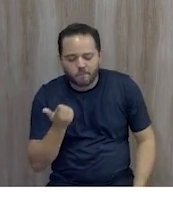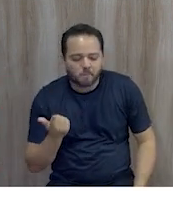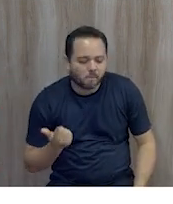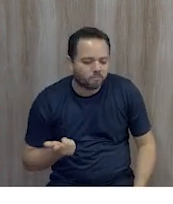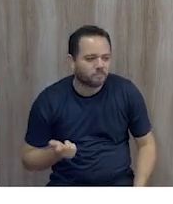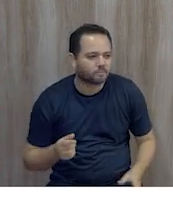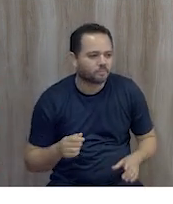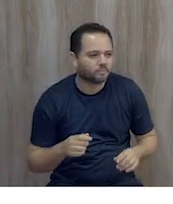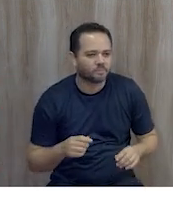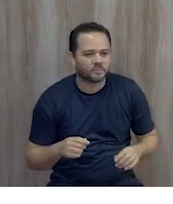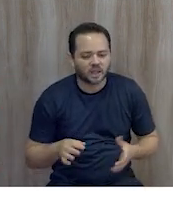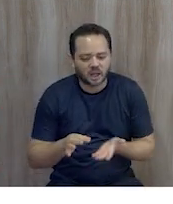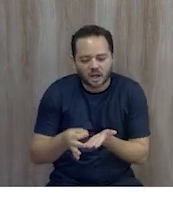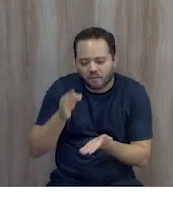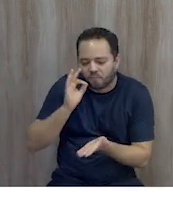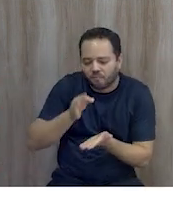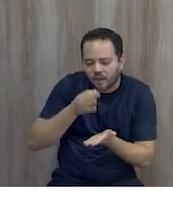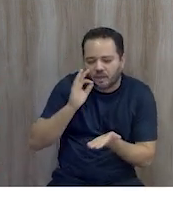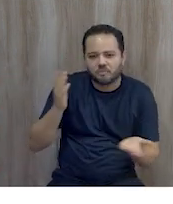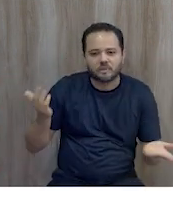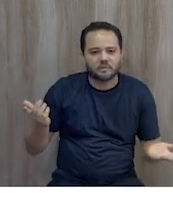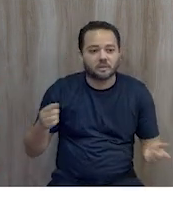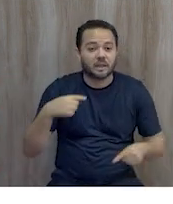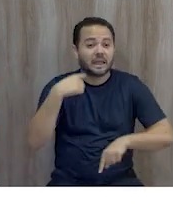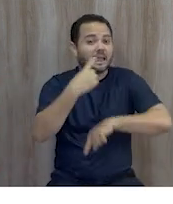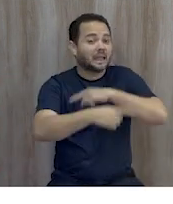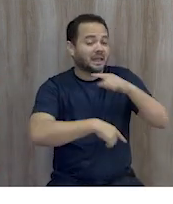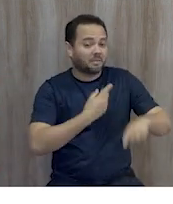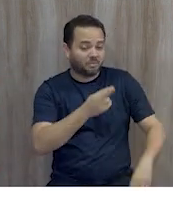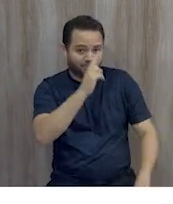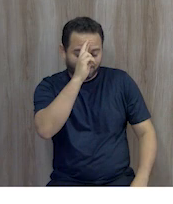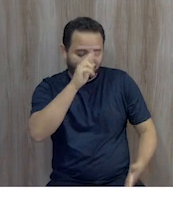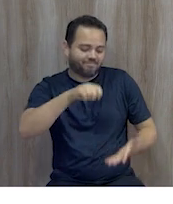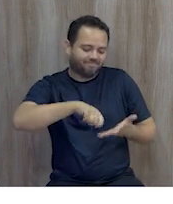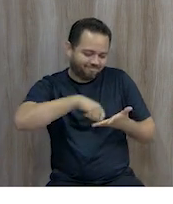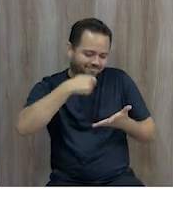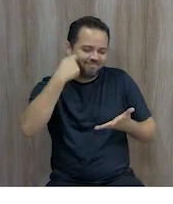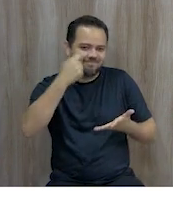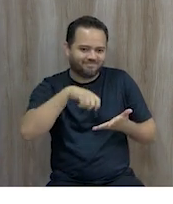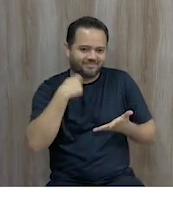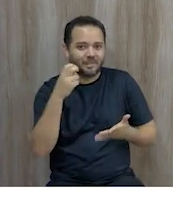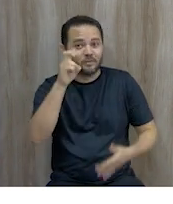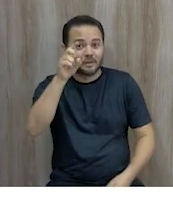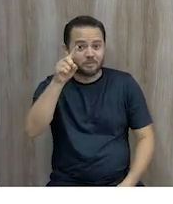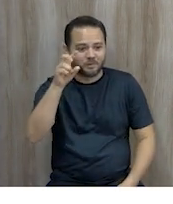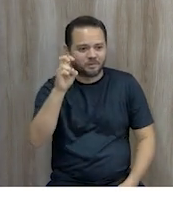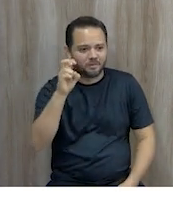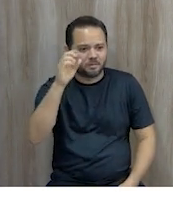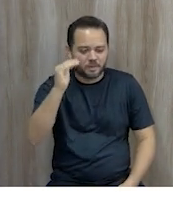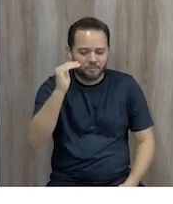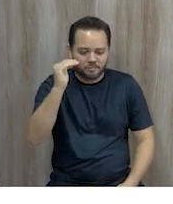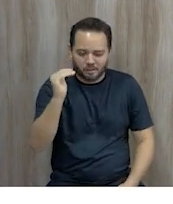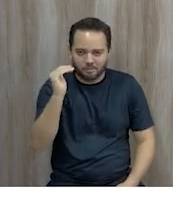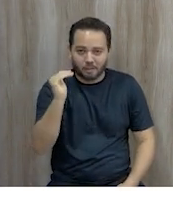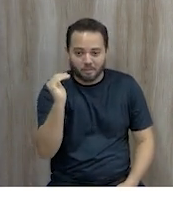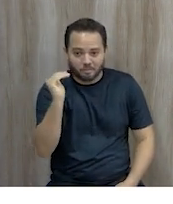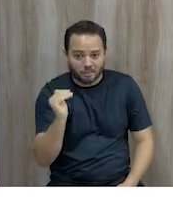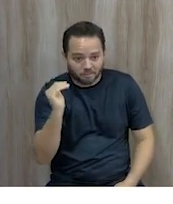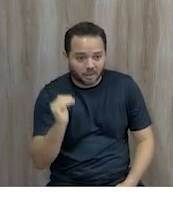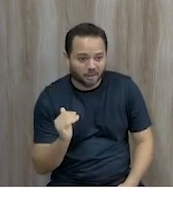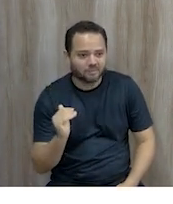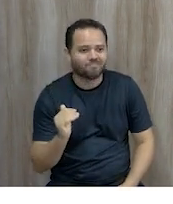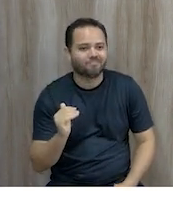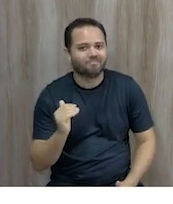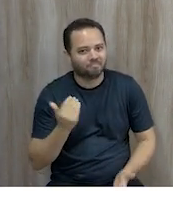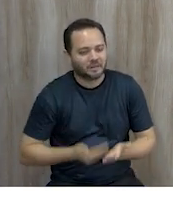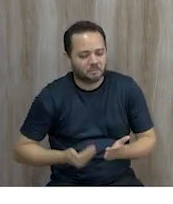aí que ele vai almoçar. Então, são muitas quedas abaixo do 5,5. E o que a gente sabe e precisa